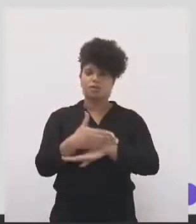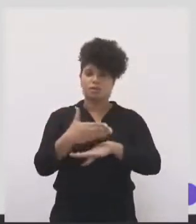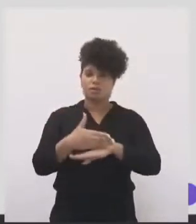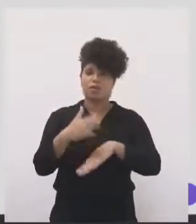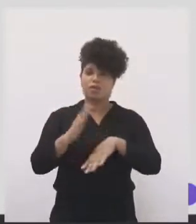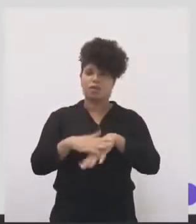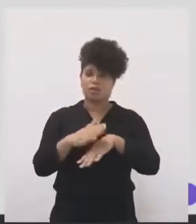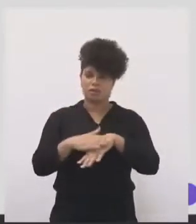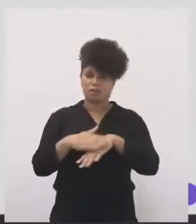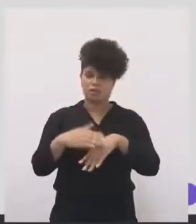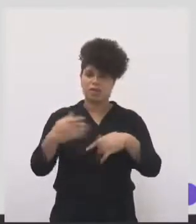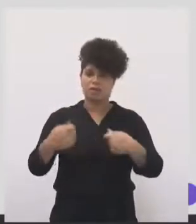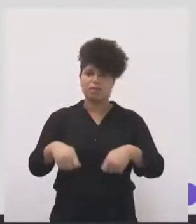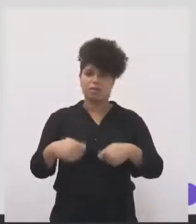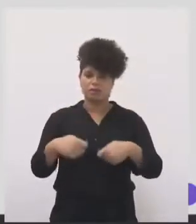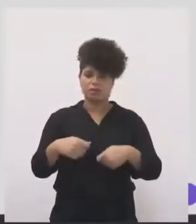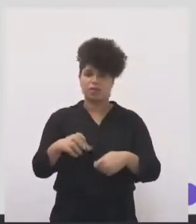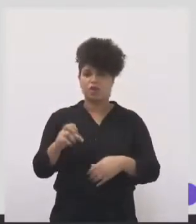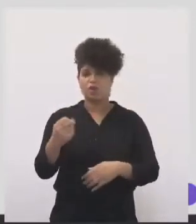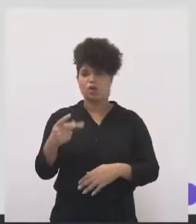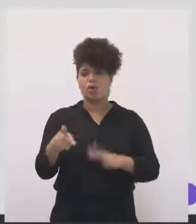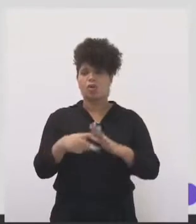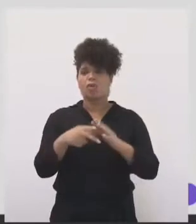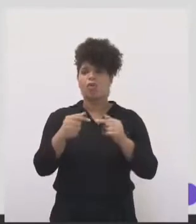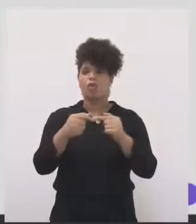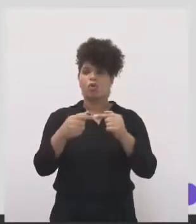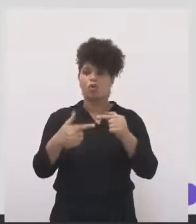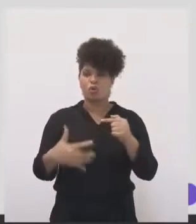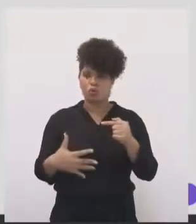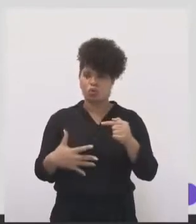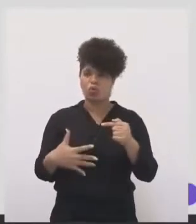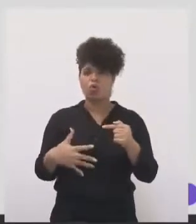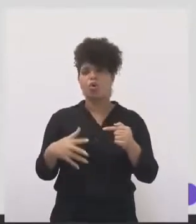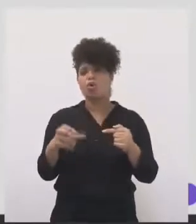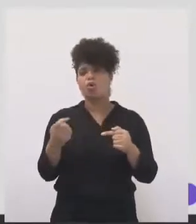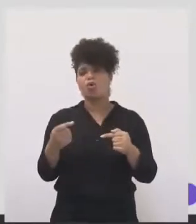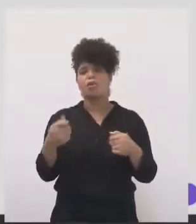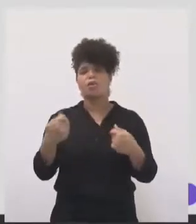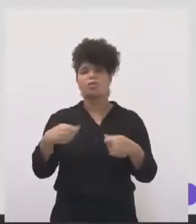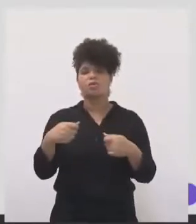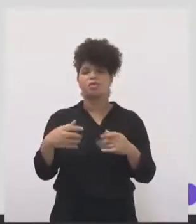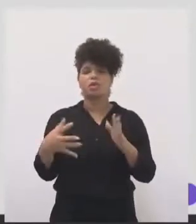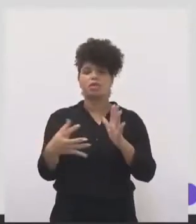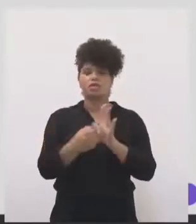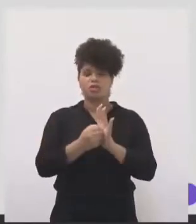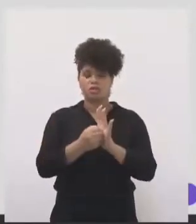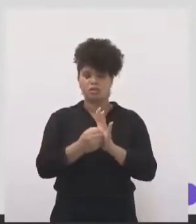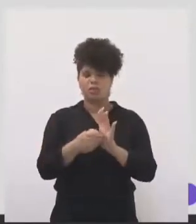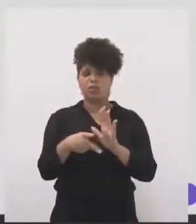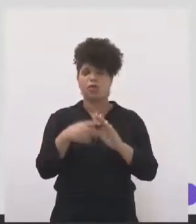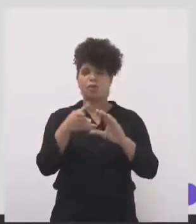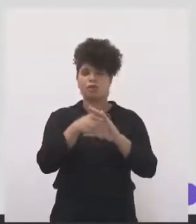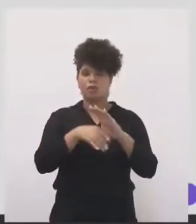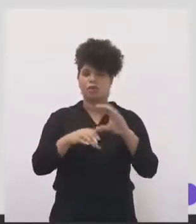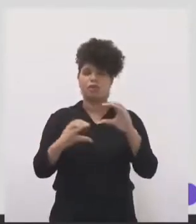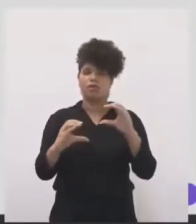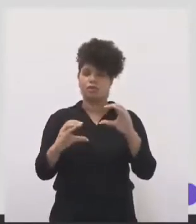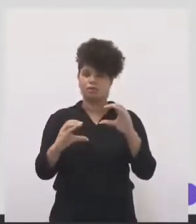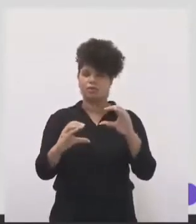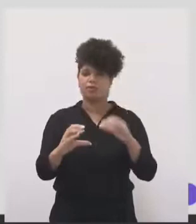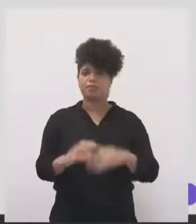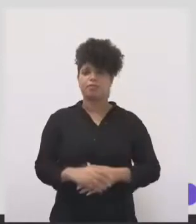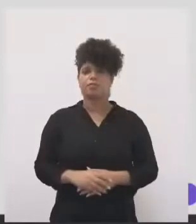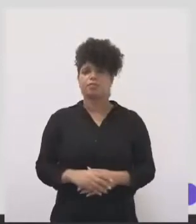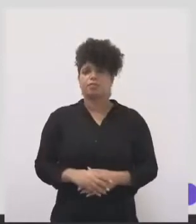lá ou pelo Google, ou tem que se registrar e fazer uma conta no Canva. Então depois a gente